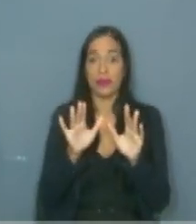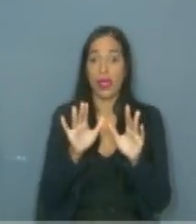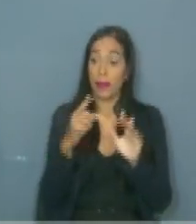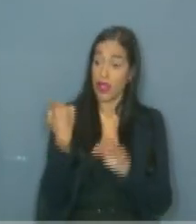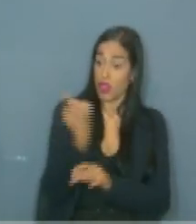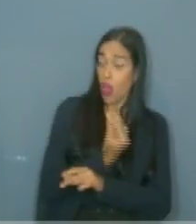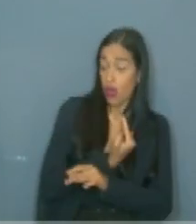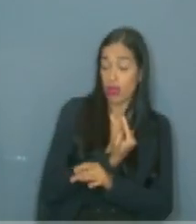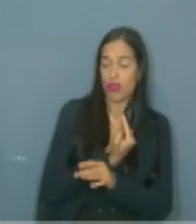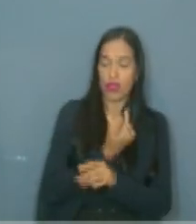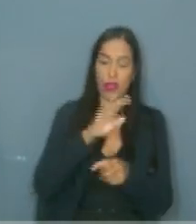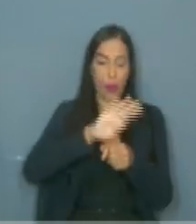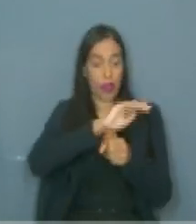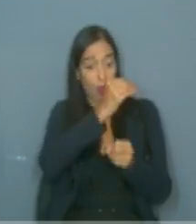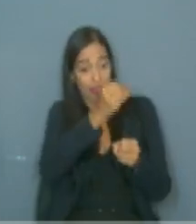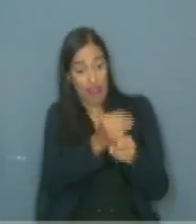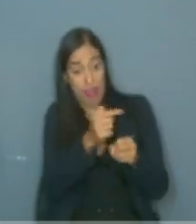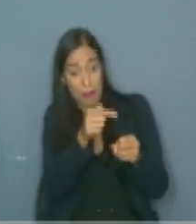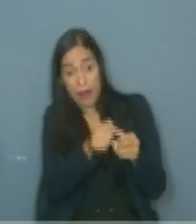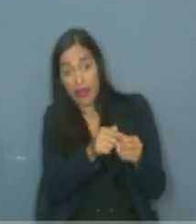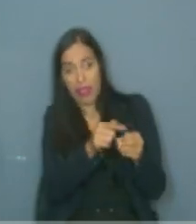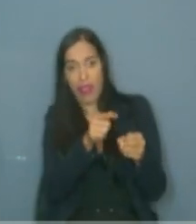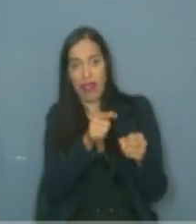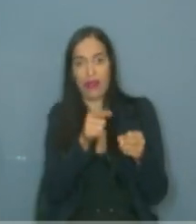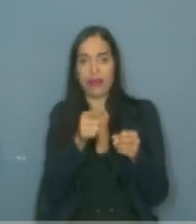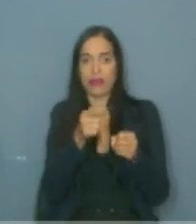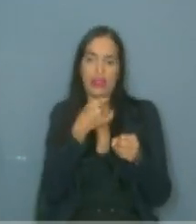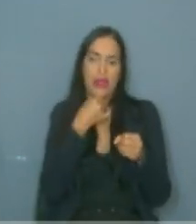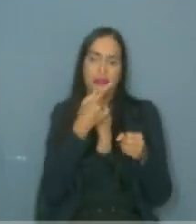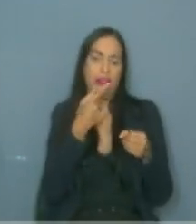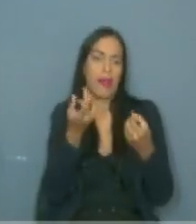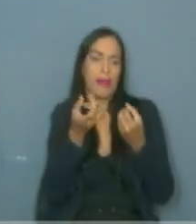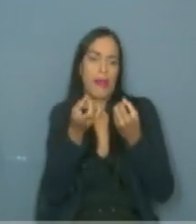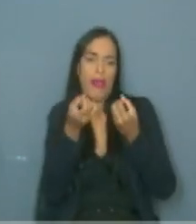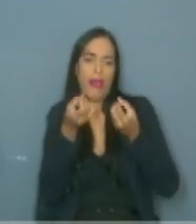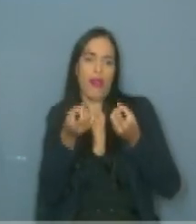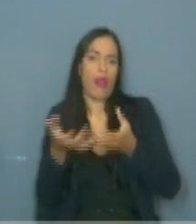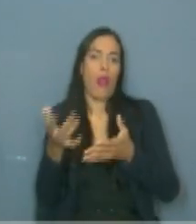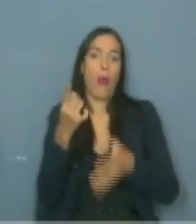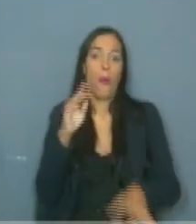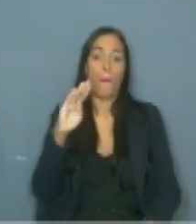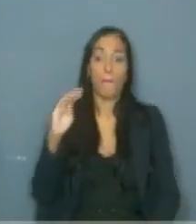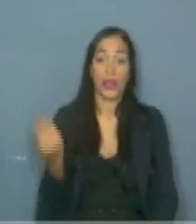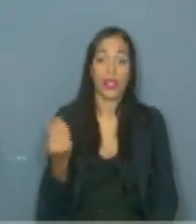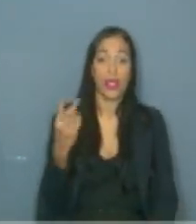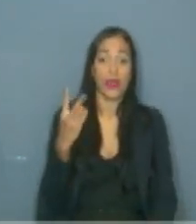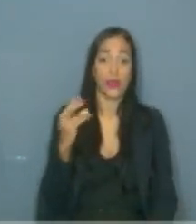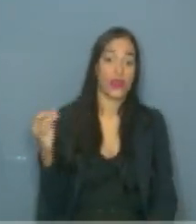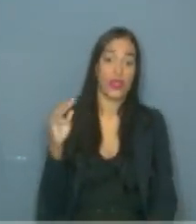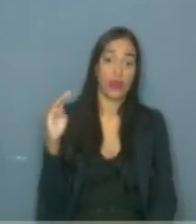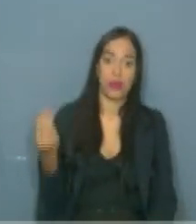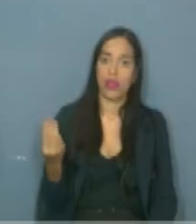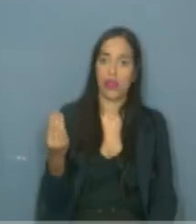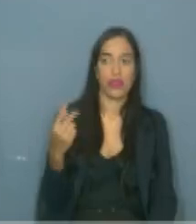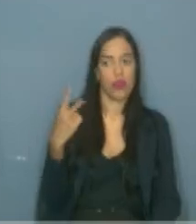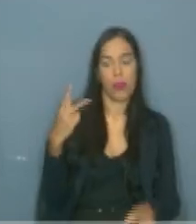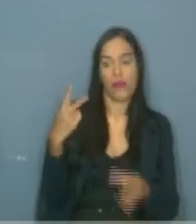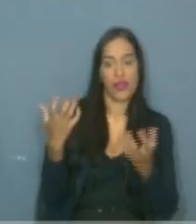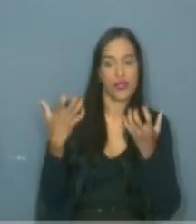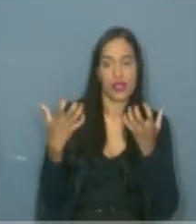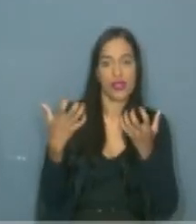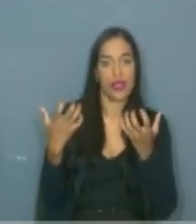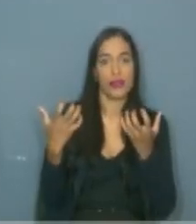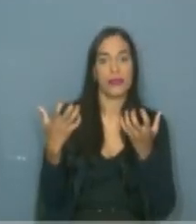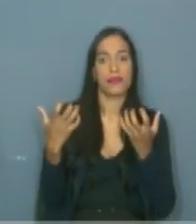poder. De não dizer: prefeitura, fique à vontade para gastar 1 bilhão e 200 milhões de reais como você quiser. E